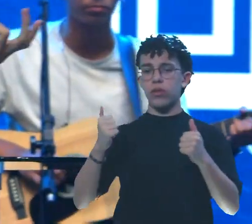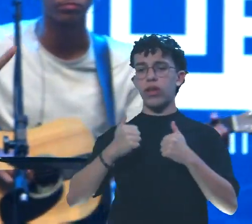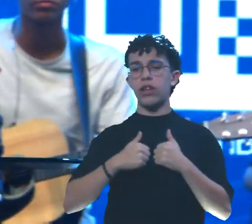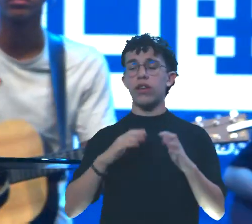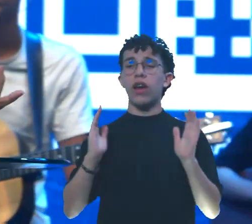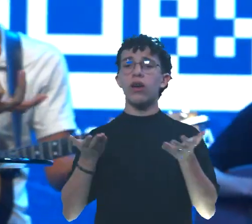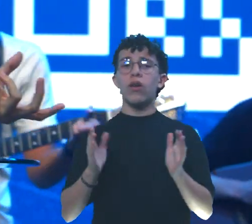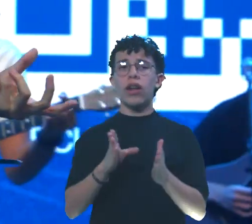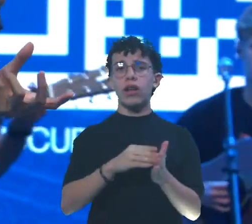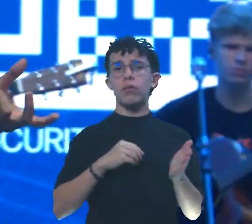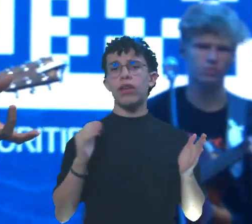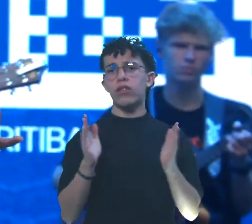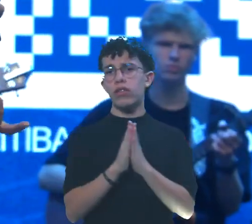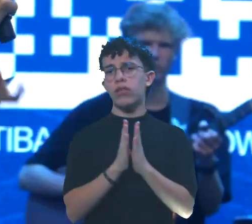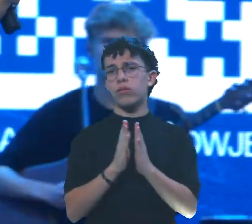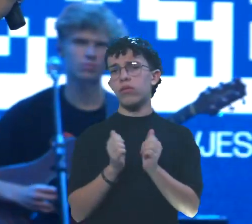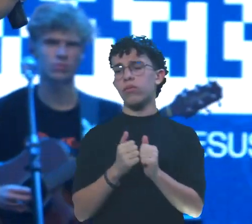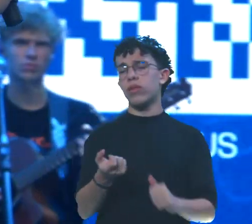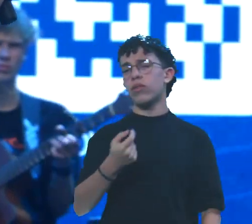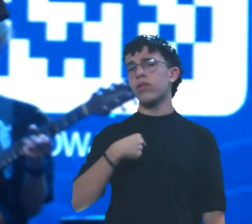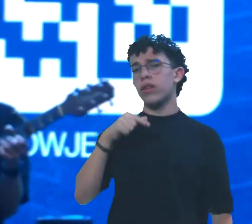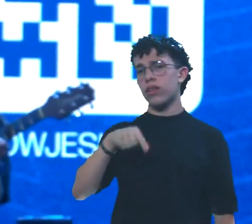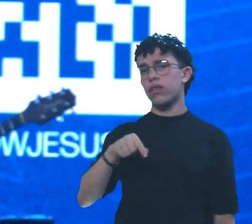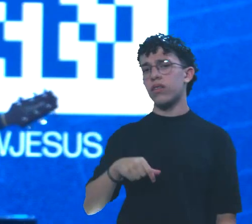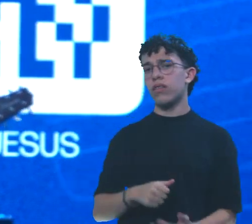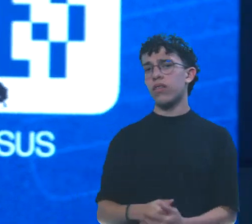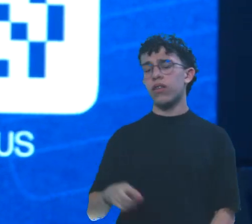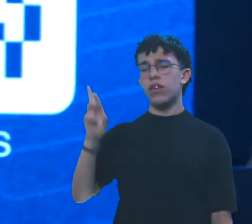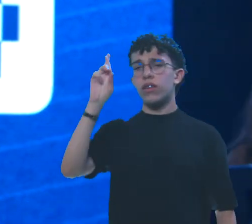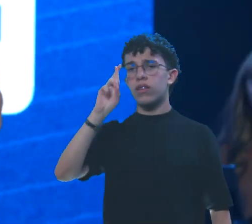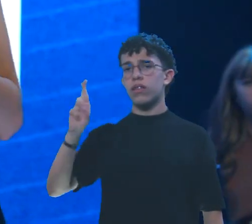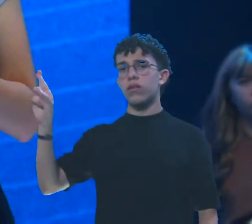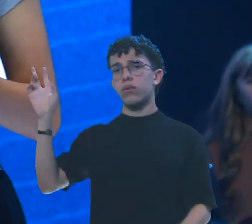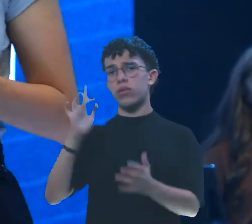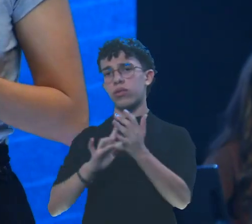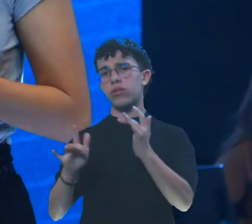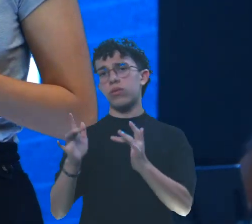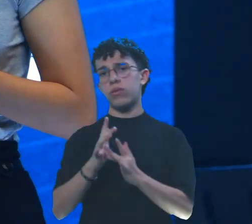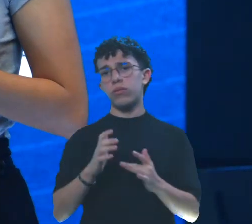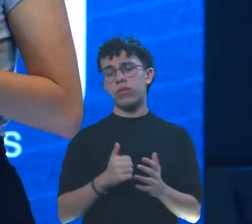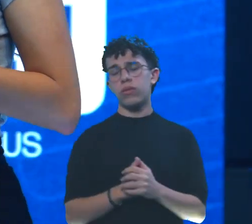repete essa oração comigo no seu lugar. Senhor Jesus,